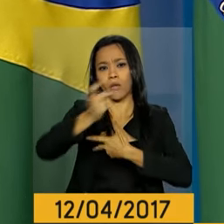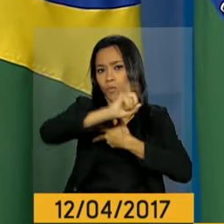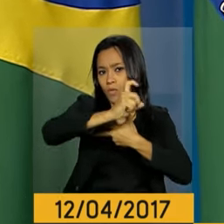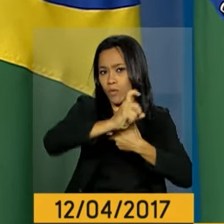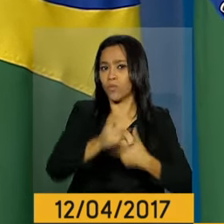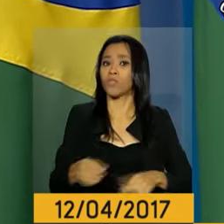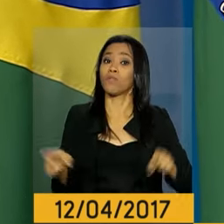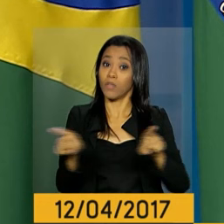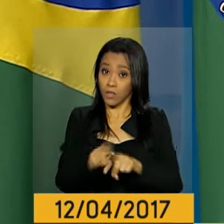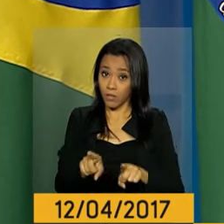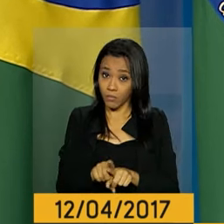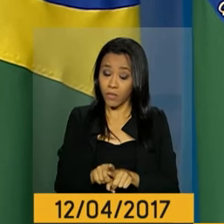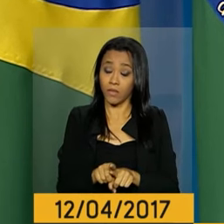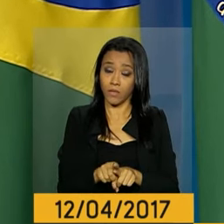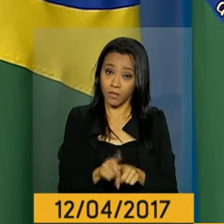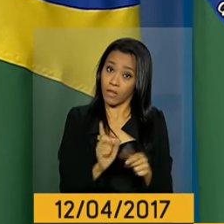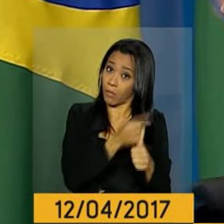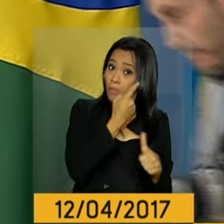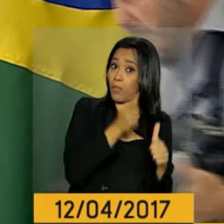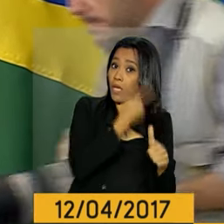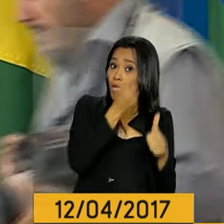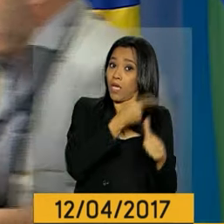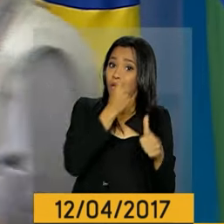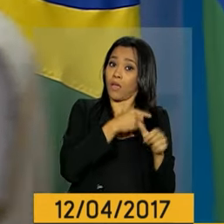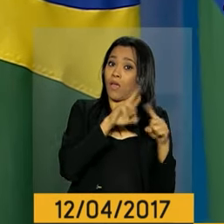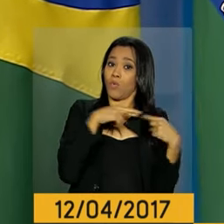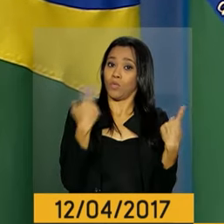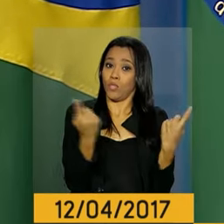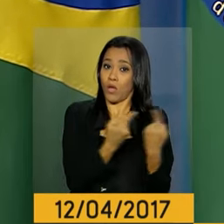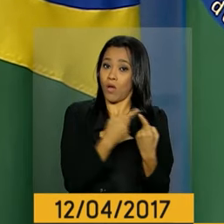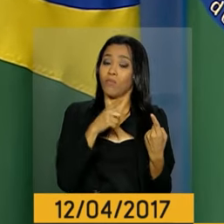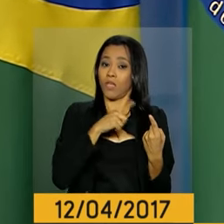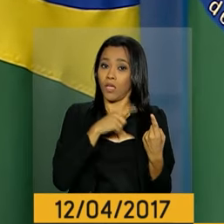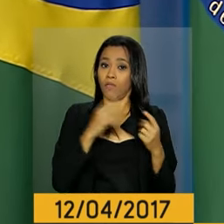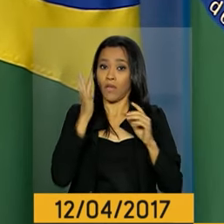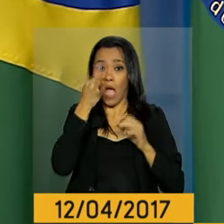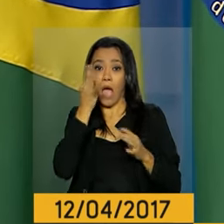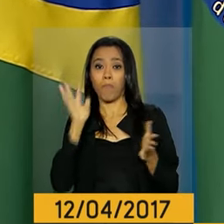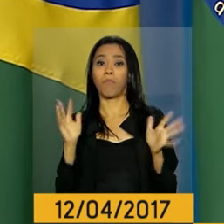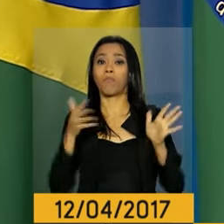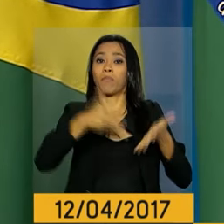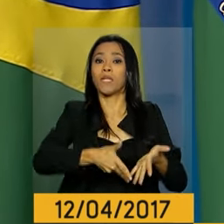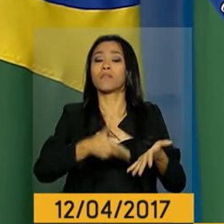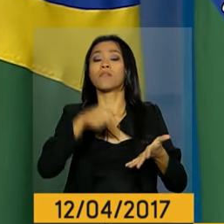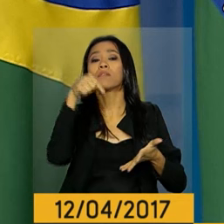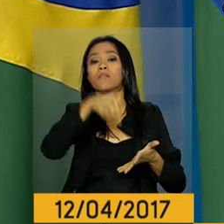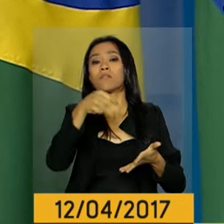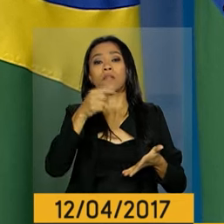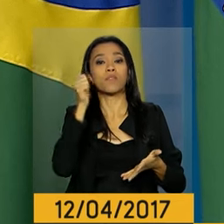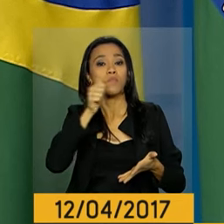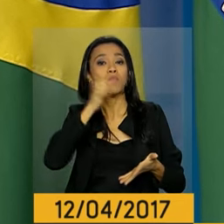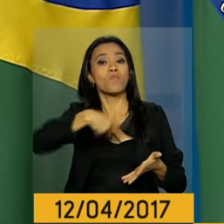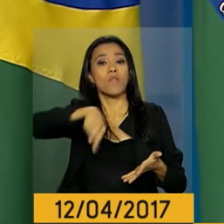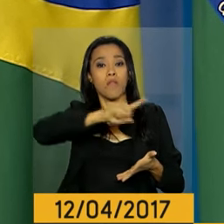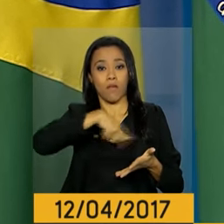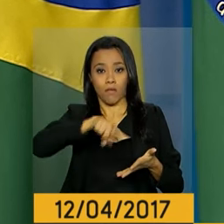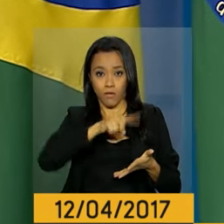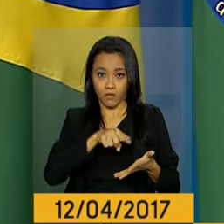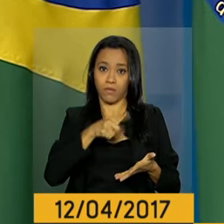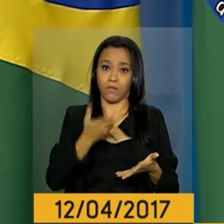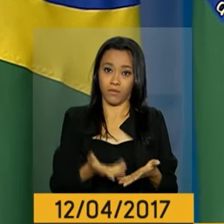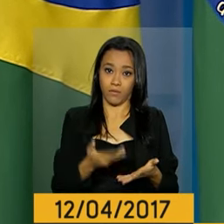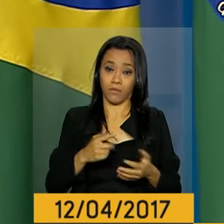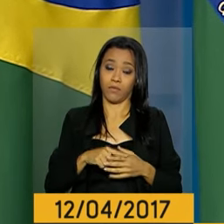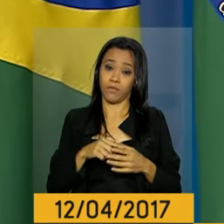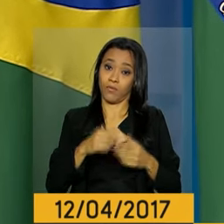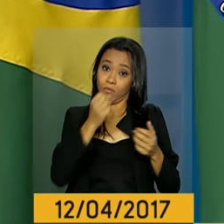particular pelo menos na primeira reunião com a presença do Legislativo especialmente da bancada feminina Então o que eu quero eh